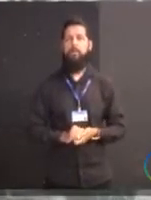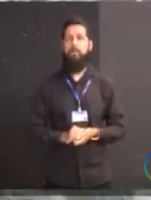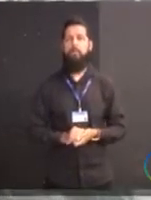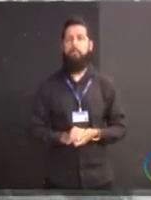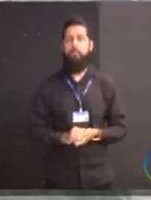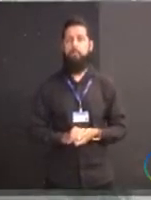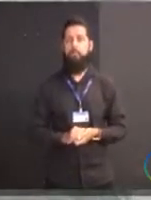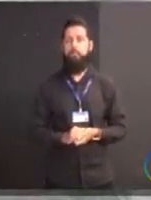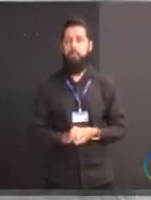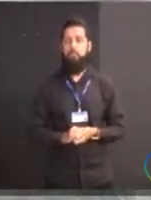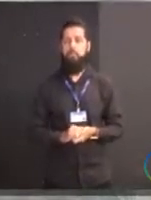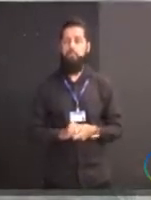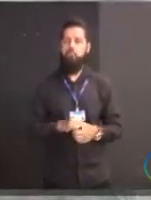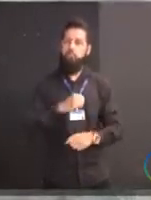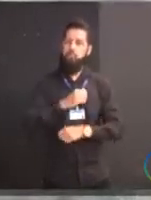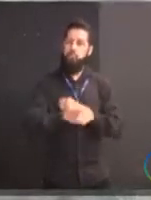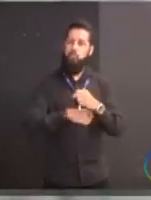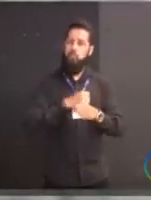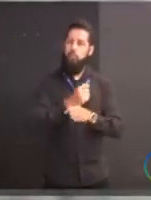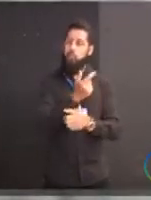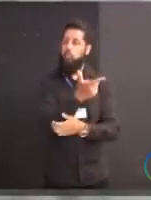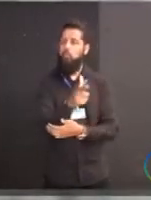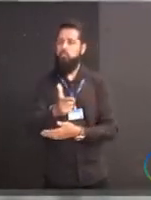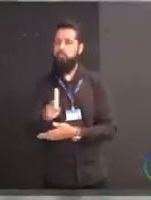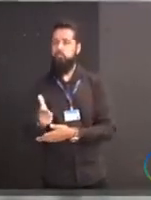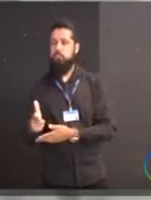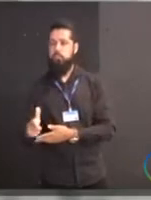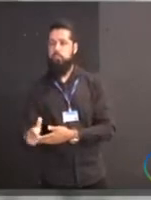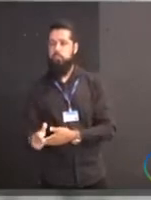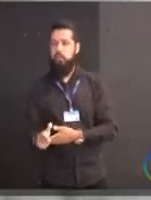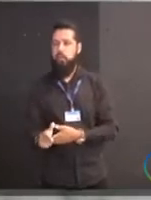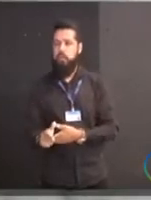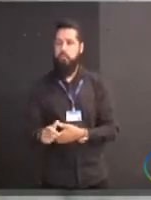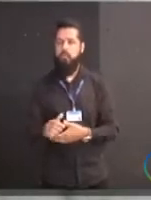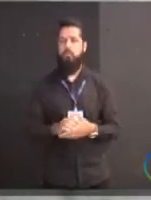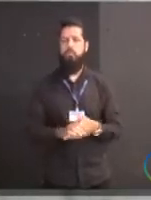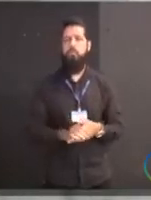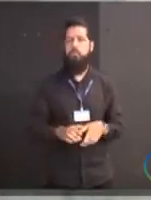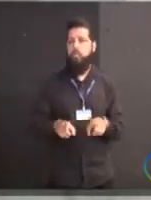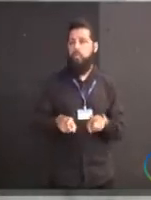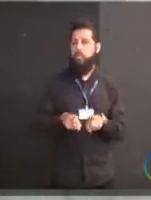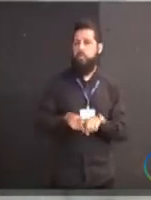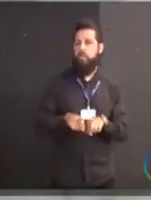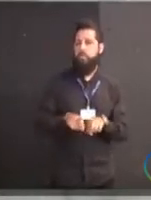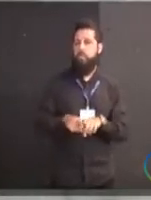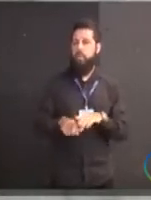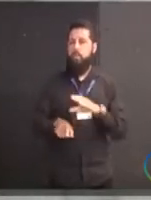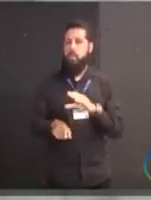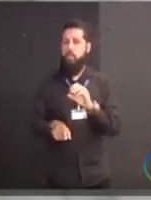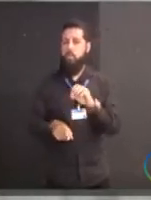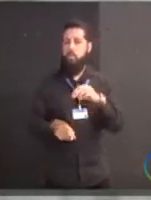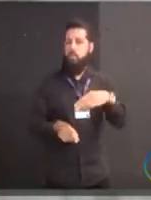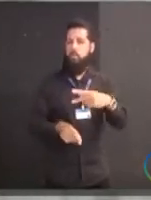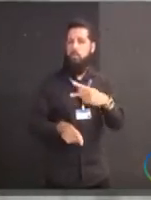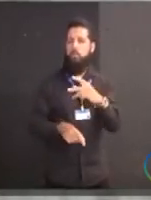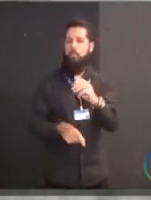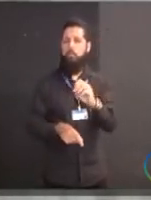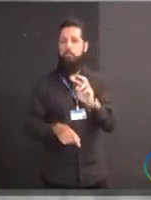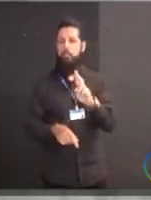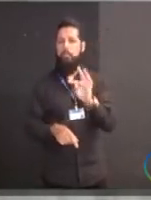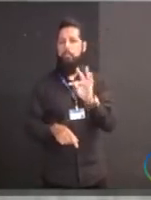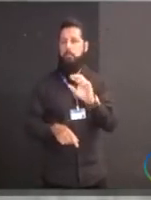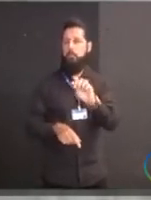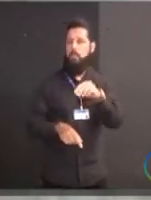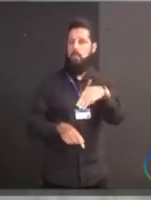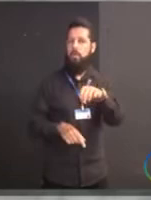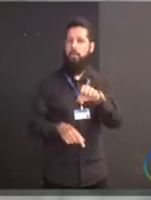nos oceanos, a Terra comportará razoavelmente o número de 40 bilhões de